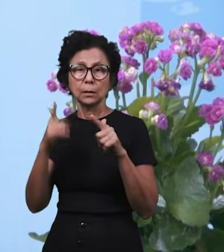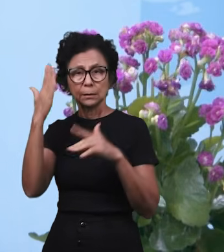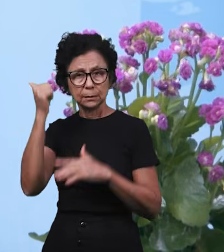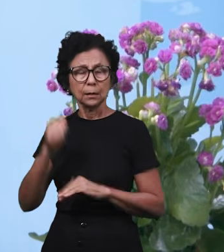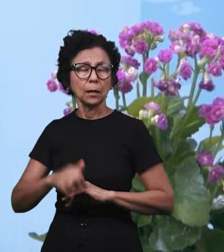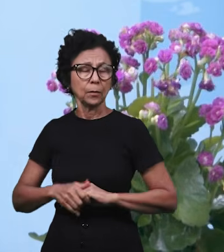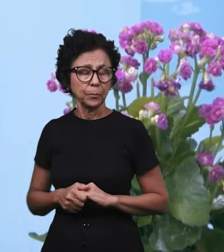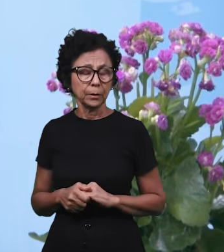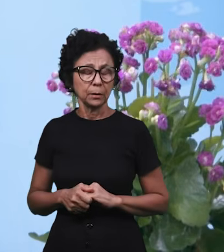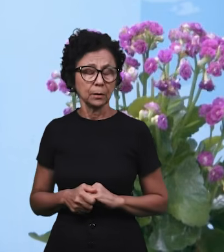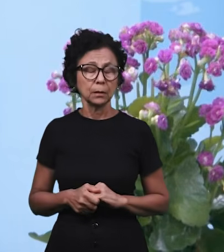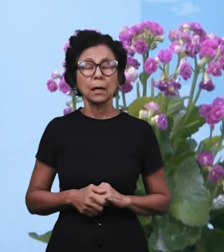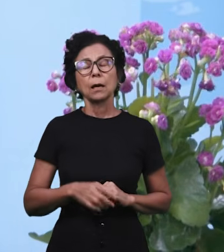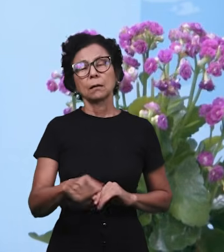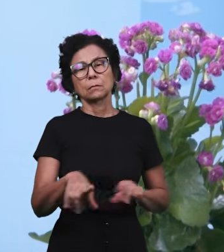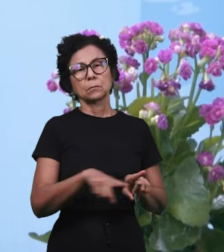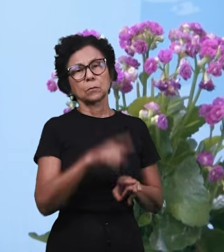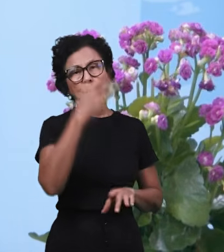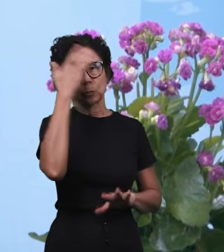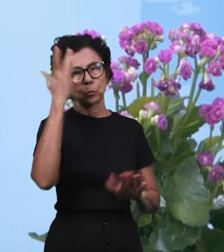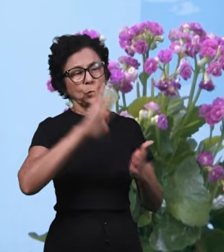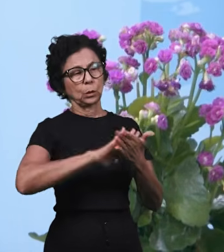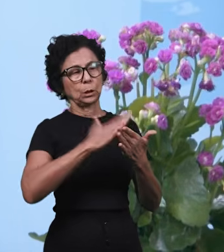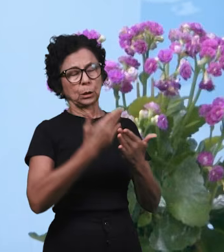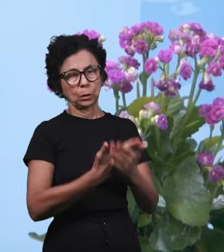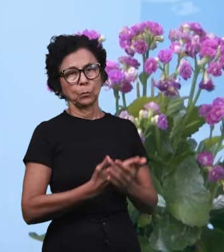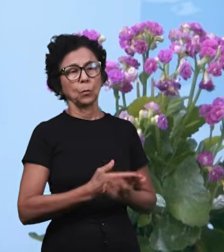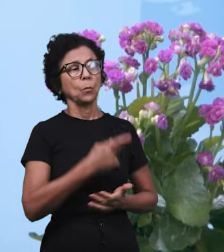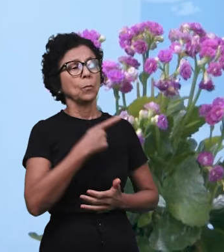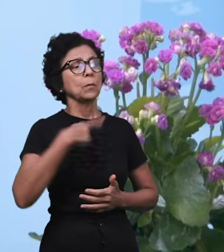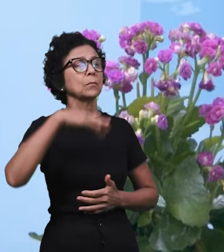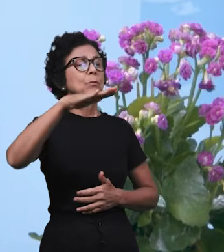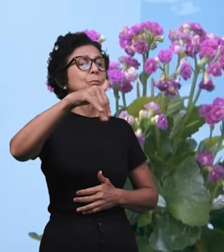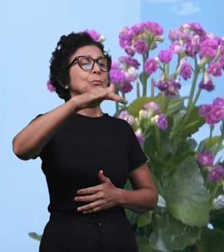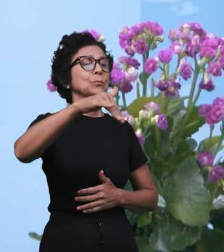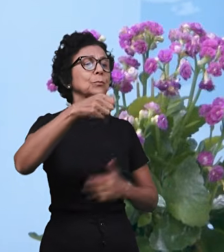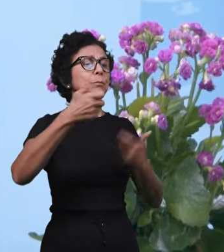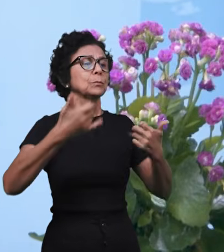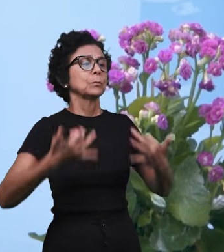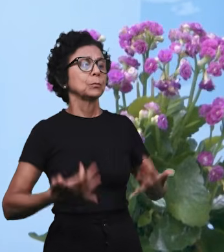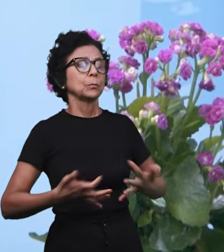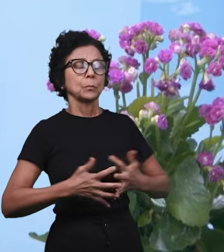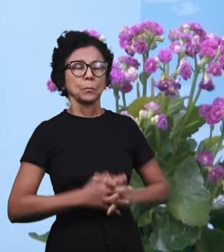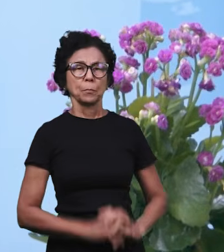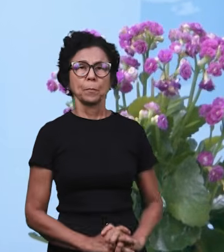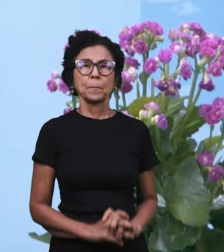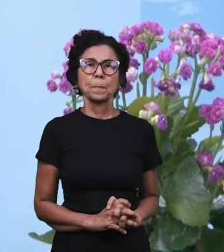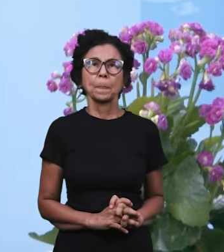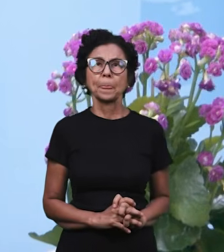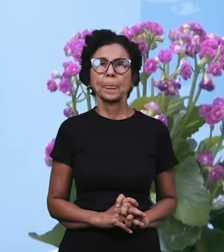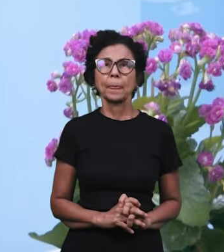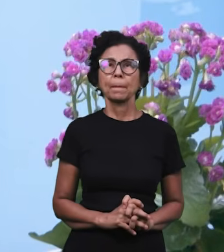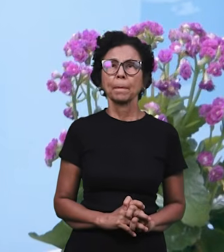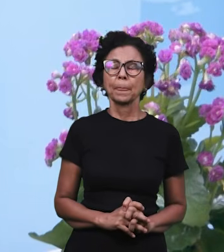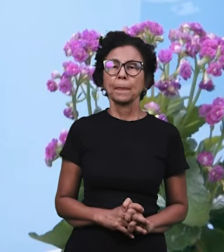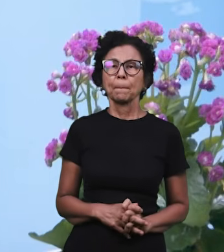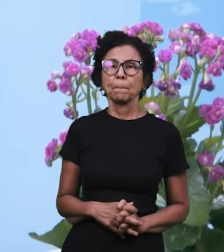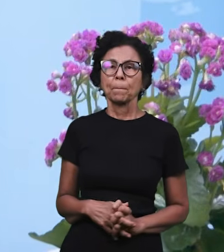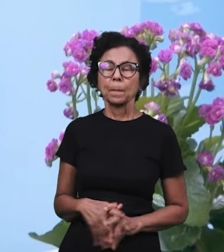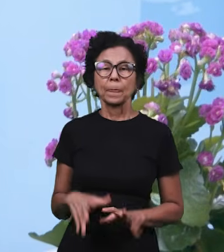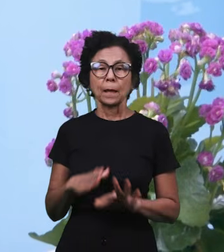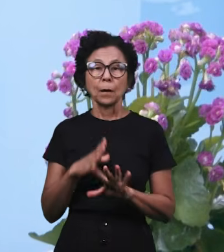o pastor para poder estar fazendo a interpretação, para poder estar explicando. Mas o culto, que a gente estava conversando, né, Pri? O culto é uma